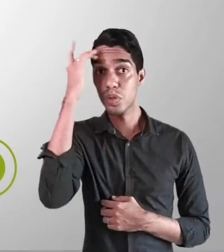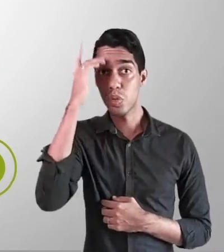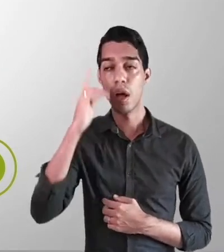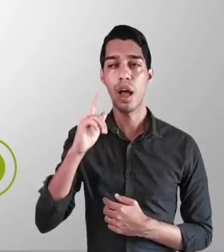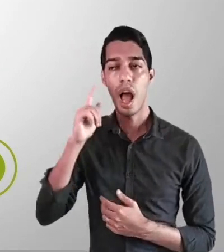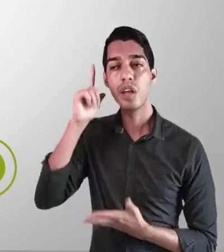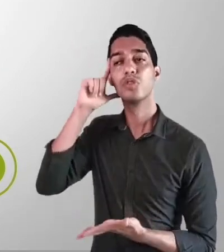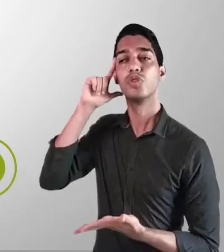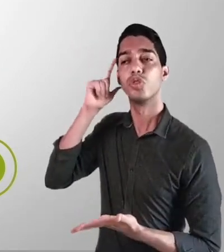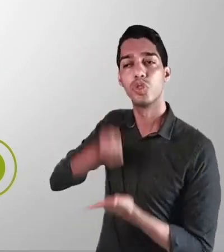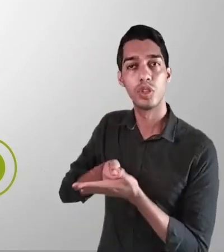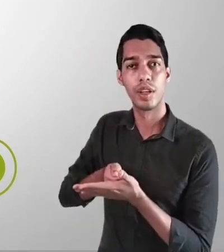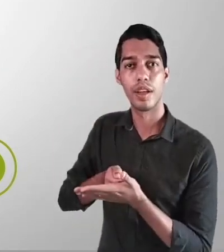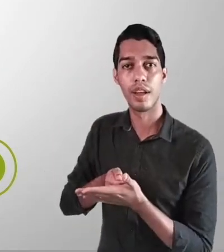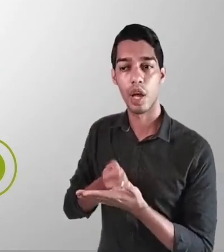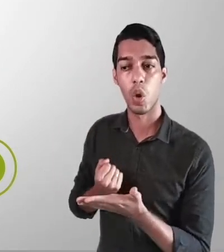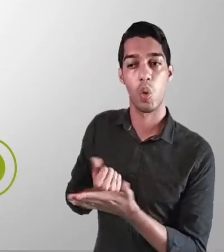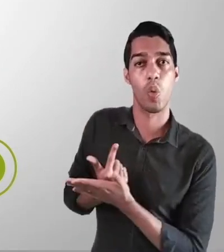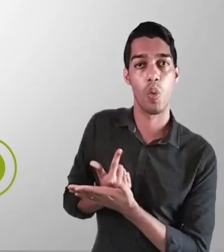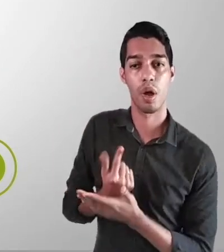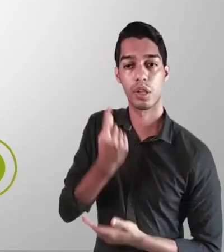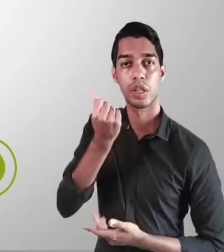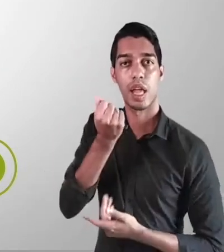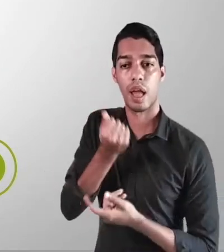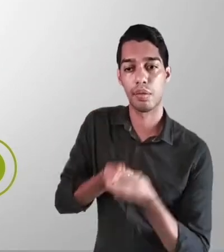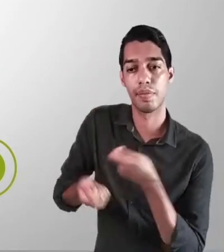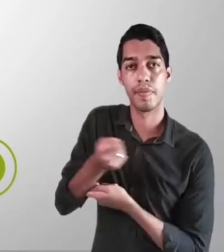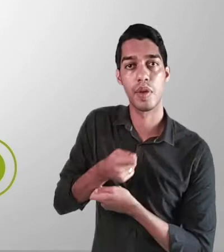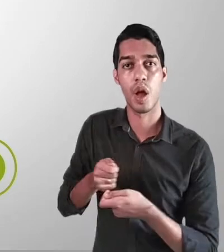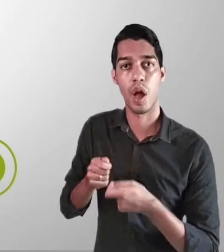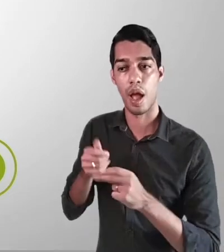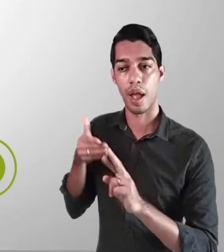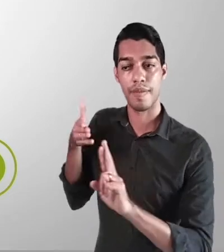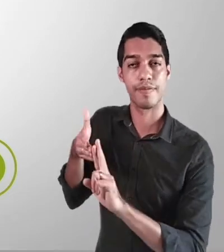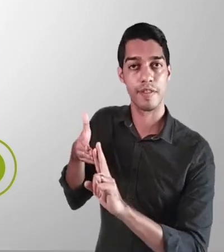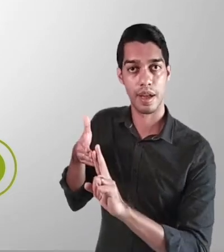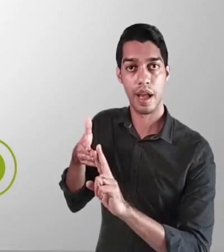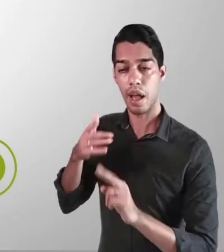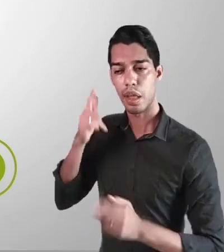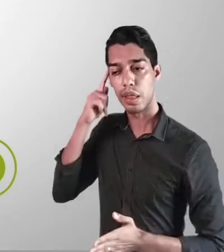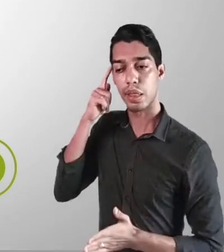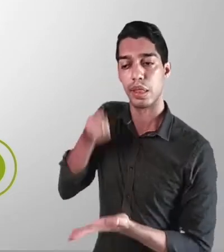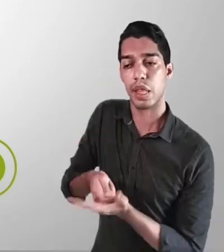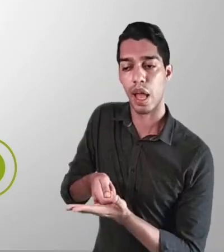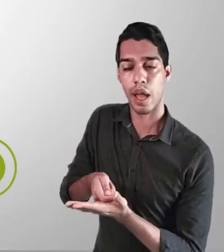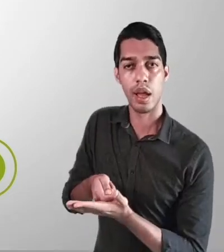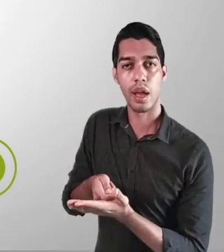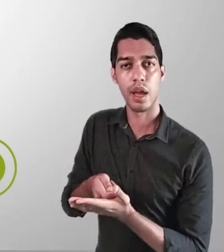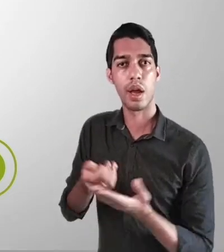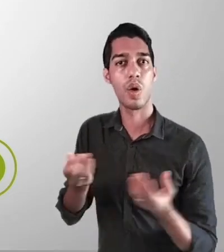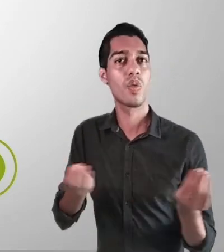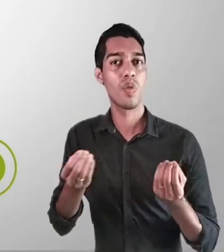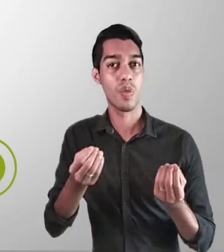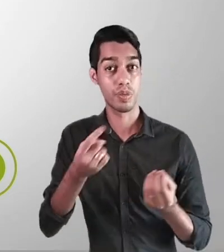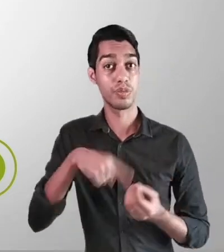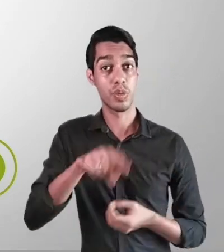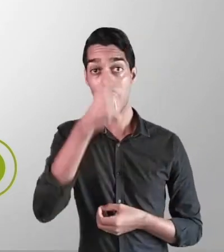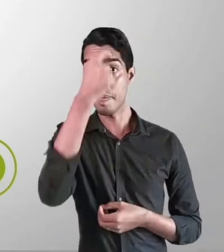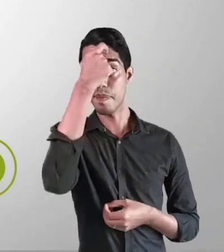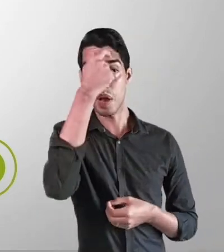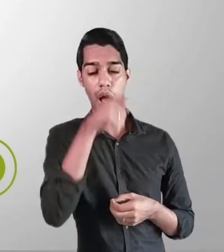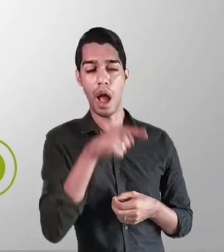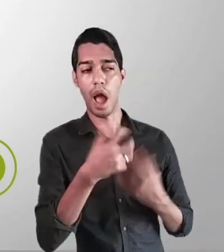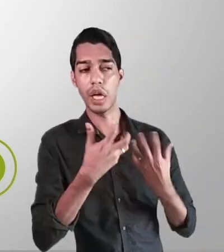decisão financeira. Isso acontece em circunstâncias variadas, acontece em circunstâncias em que